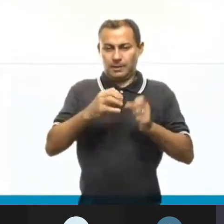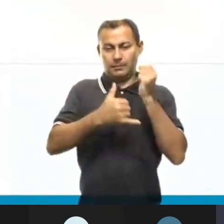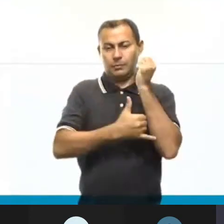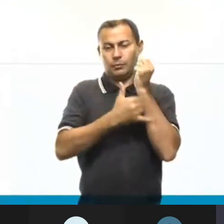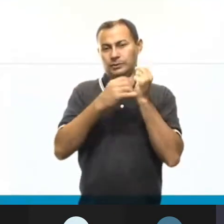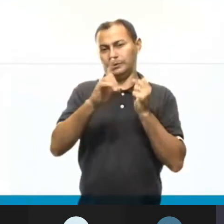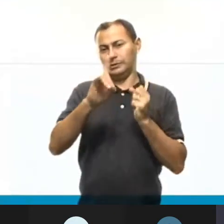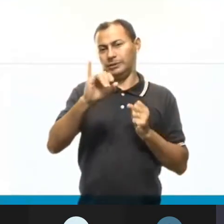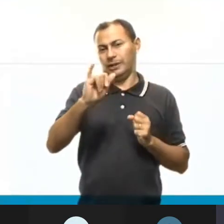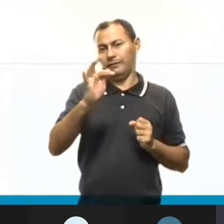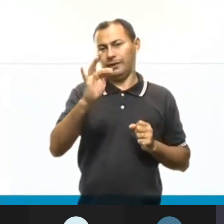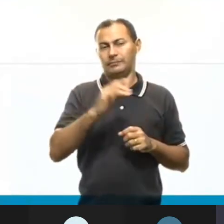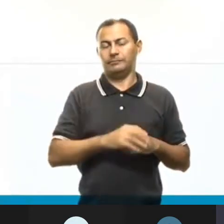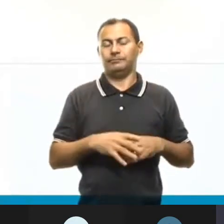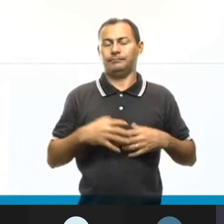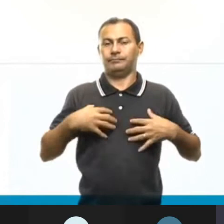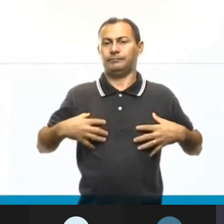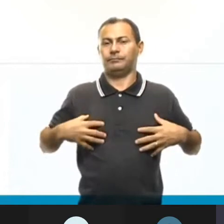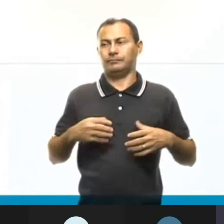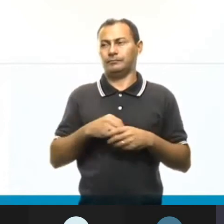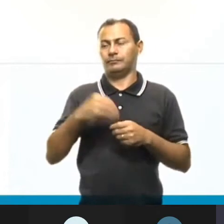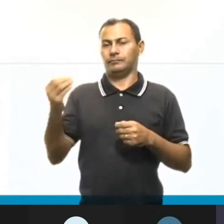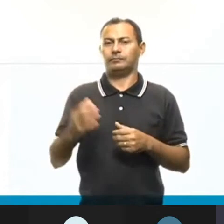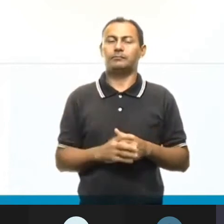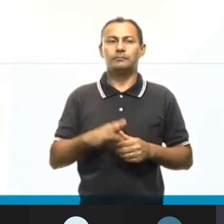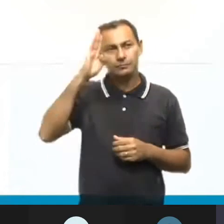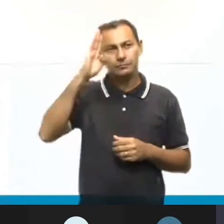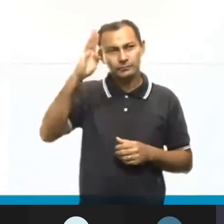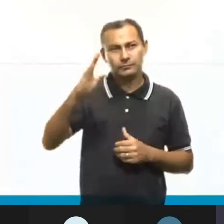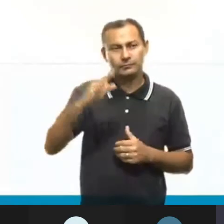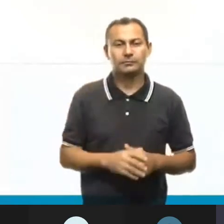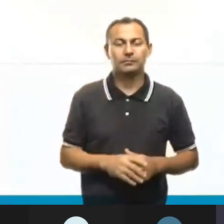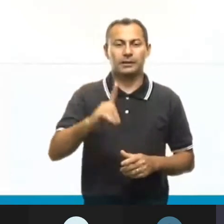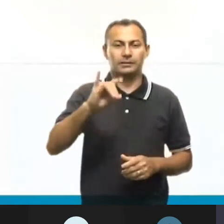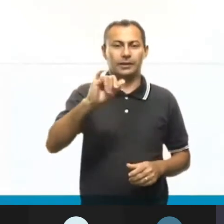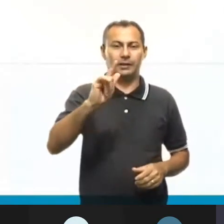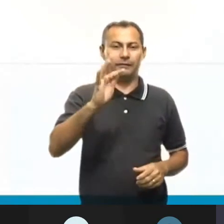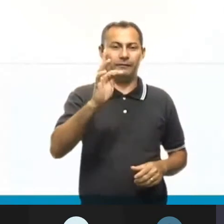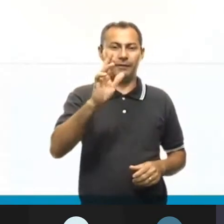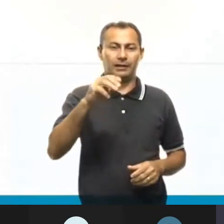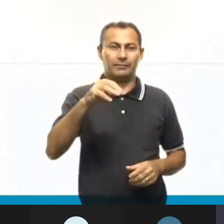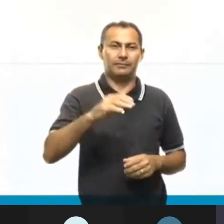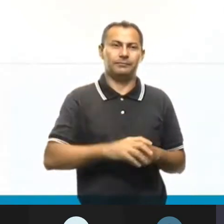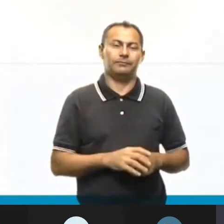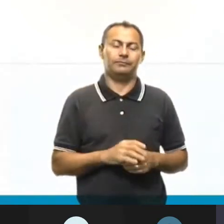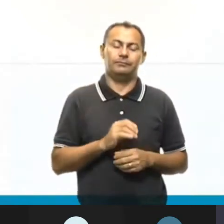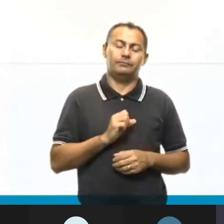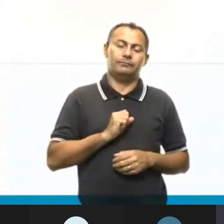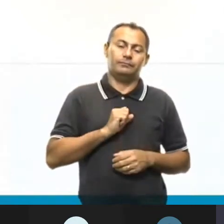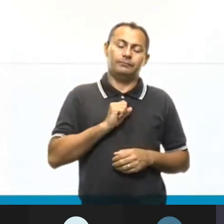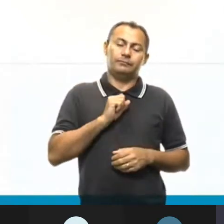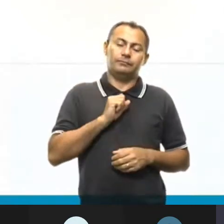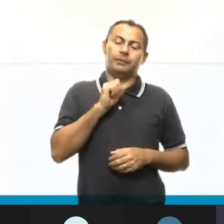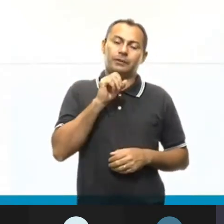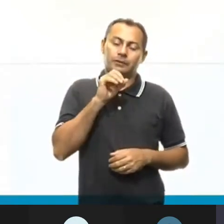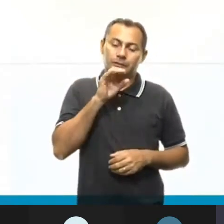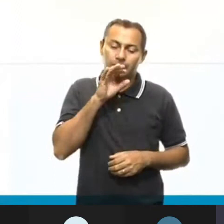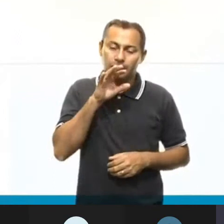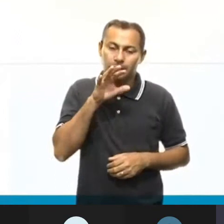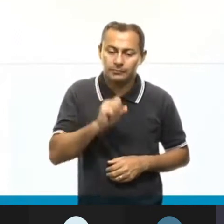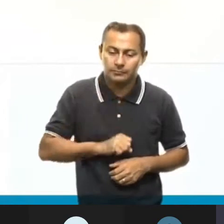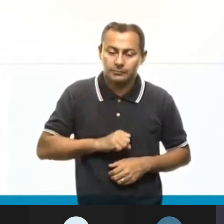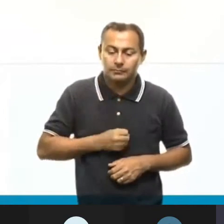dos músculos diafragma e intercostais externos, principalmente do diafragma, a expiração é um